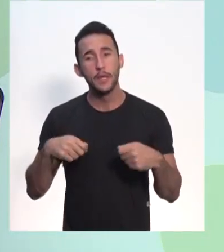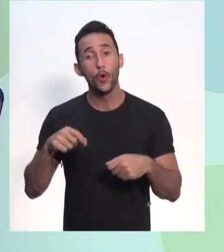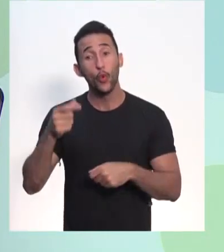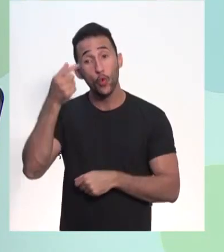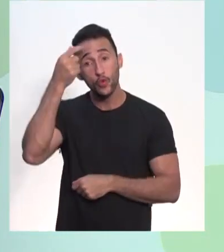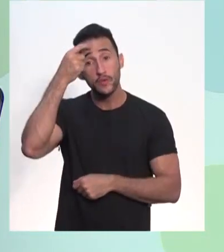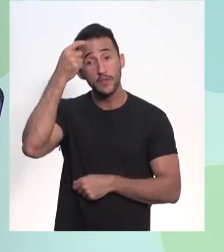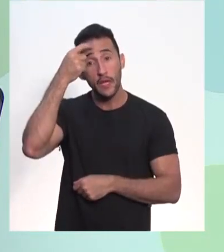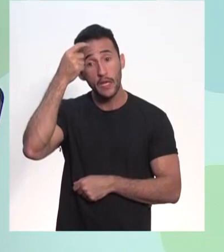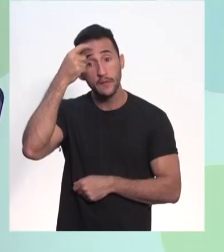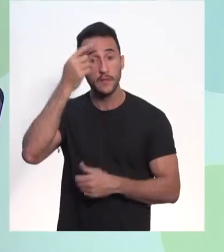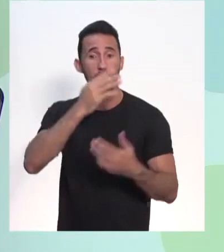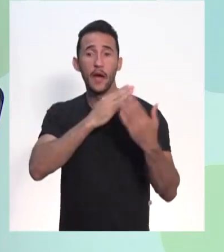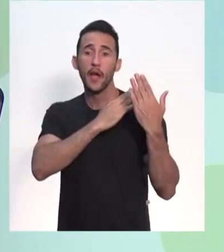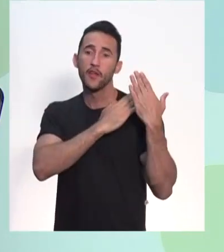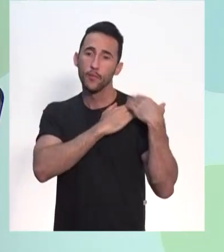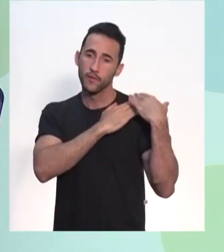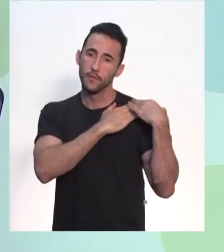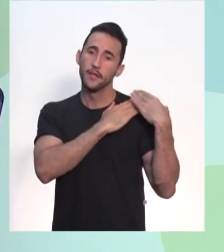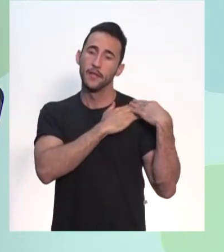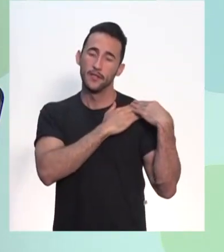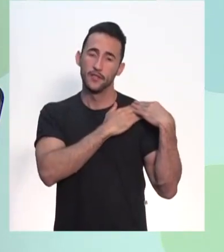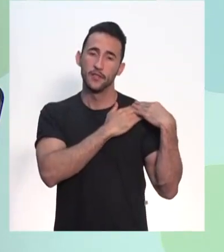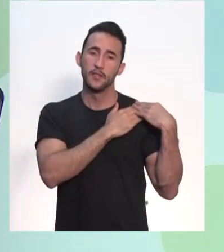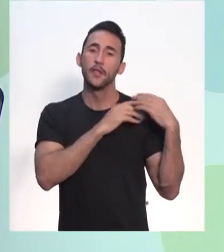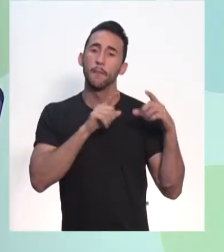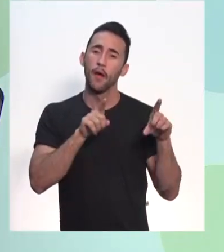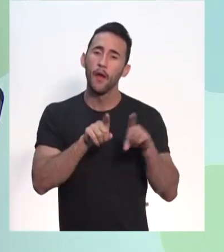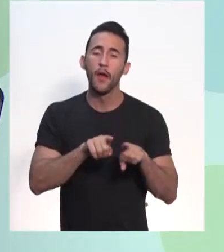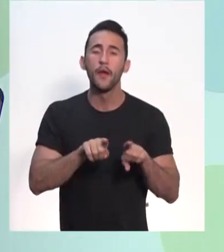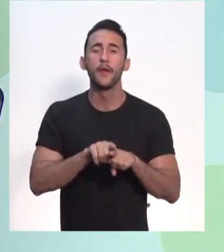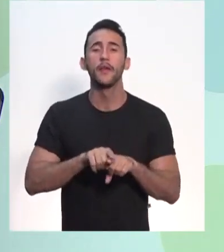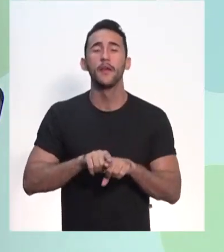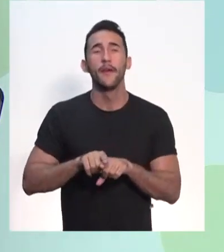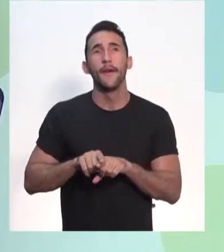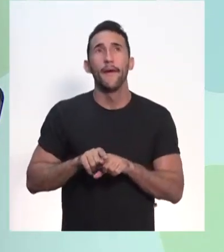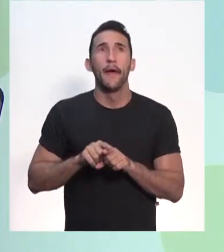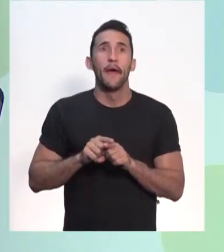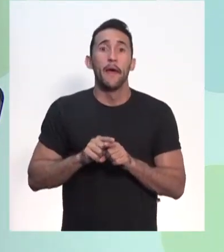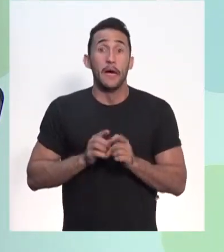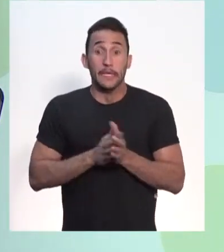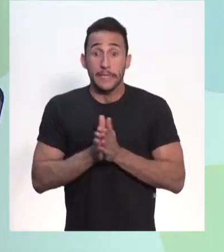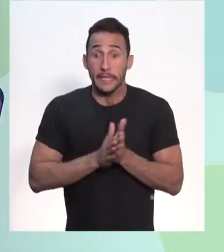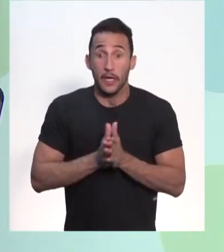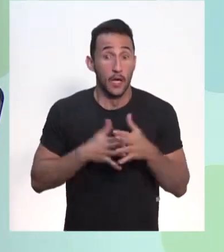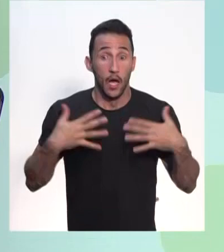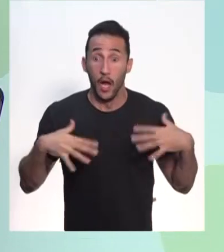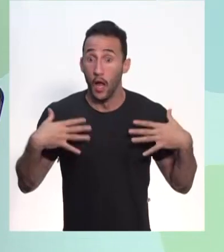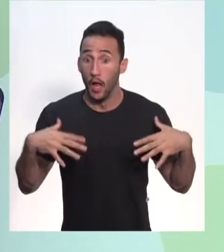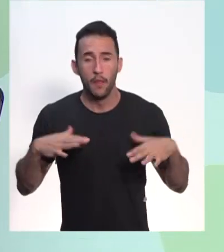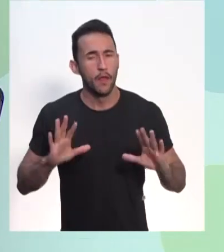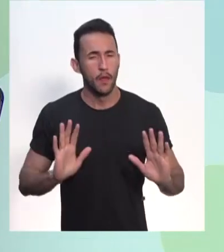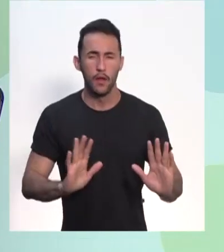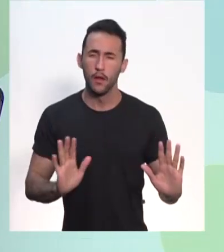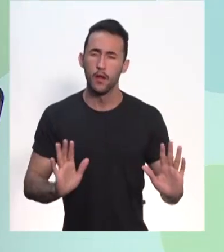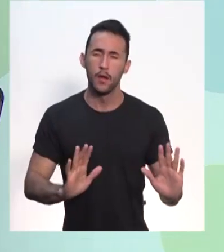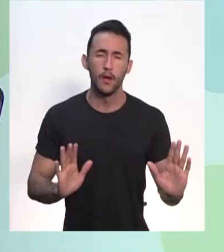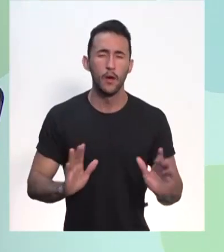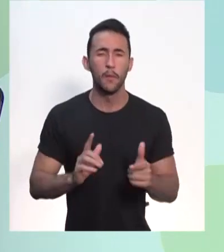gente tem o gênero jornalístico, a gente tem o campo jornalístico, os das